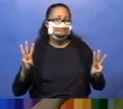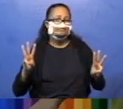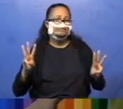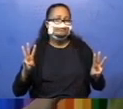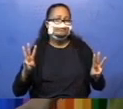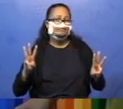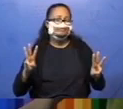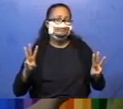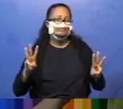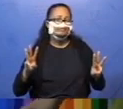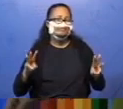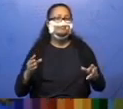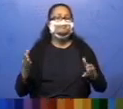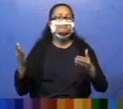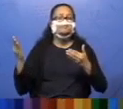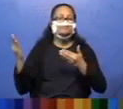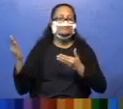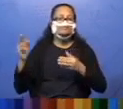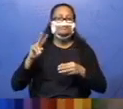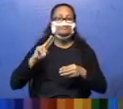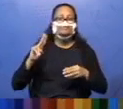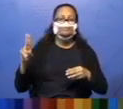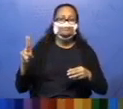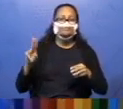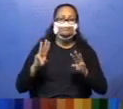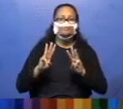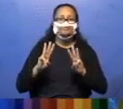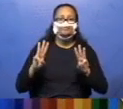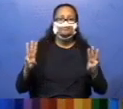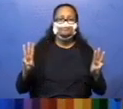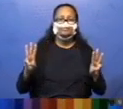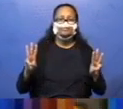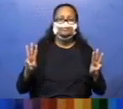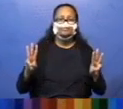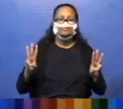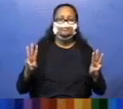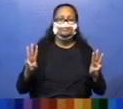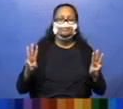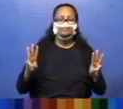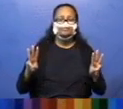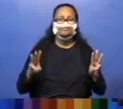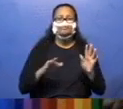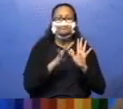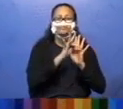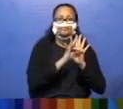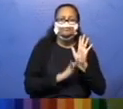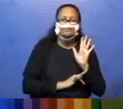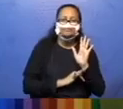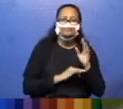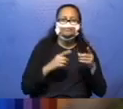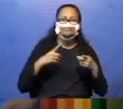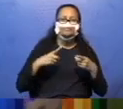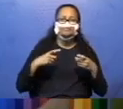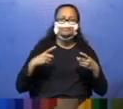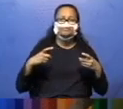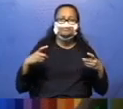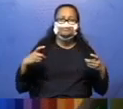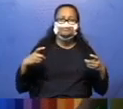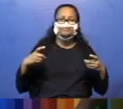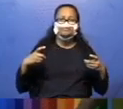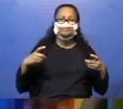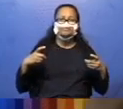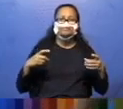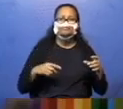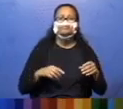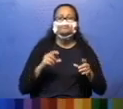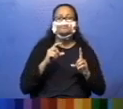Faz Ciência. Então, a palavra que certifica esse texto como um texto científico é